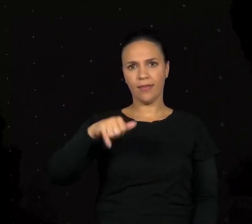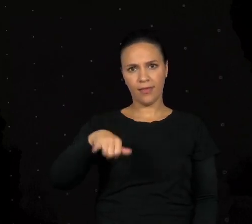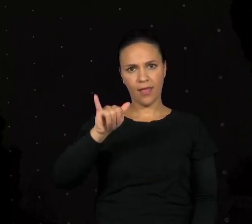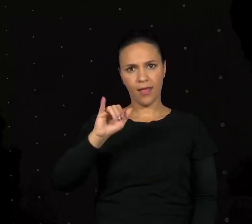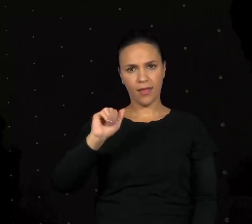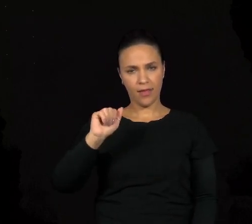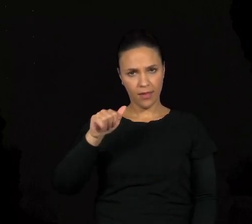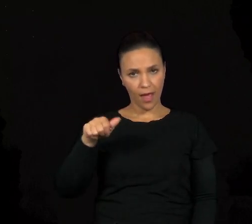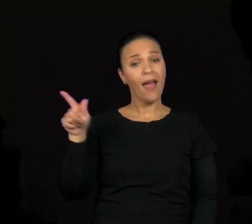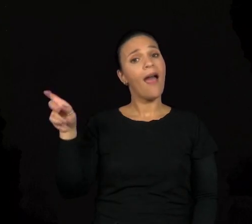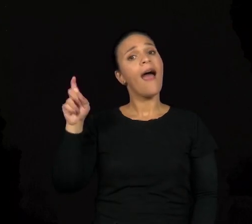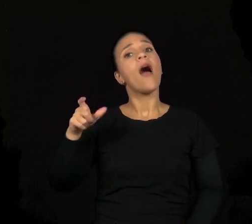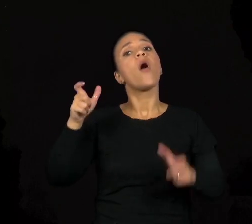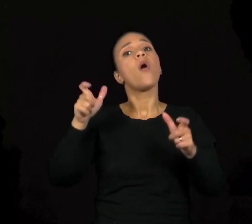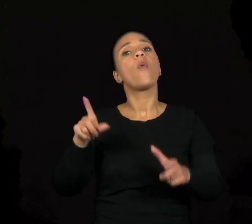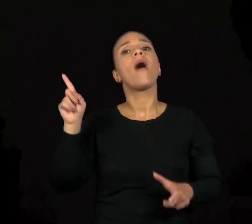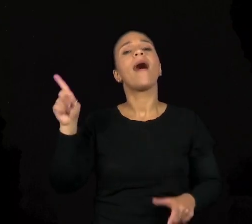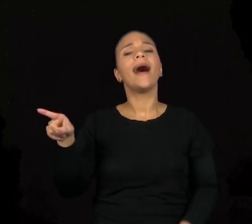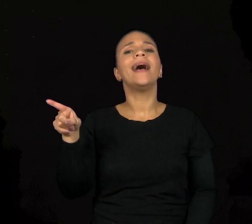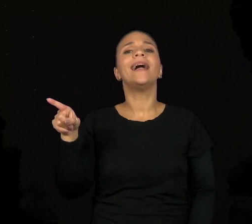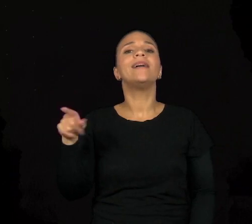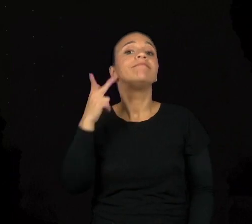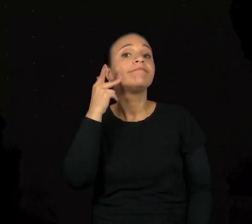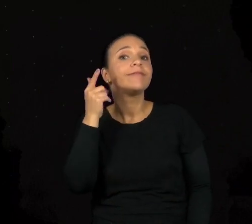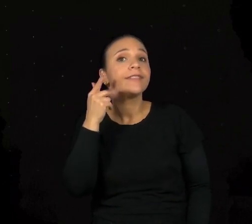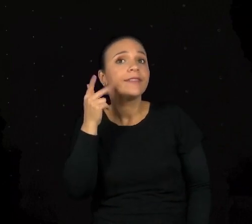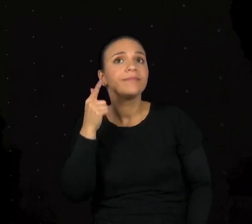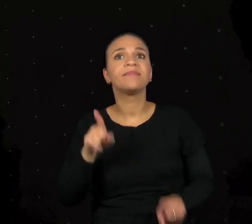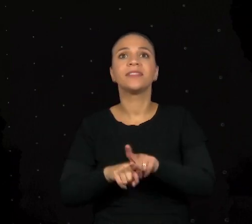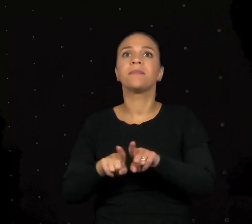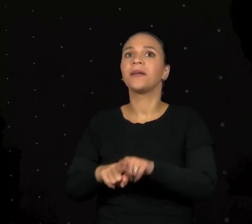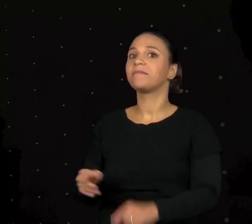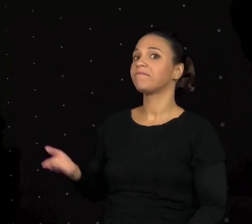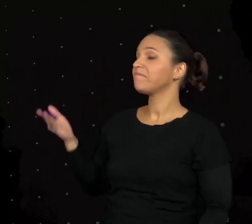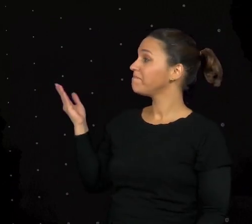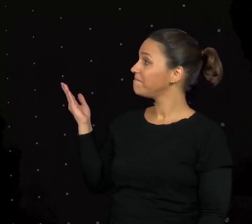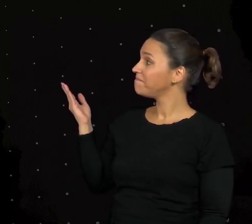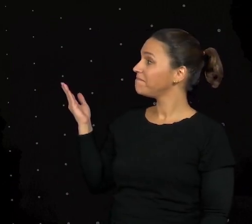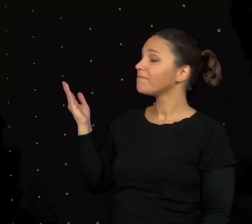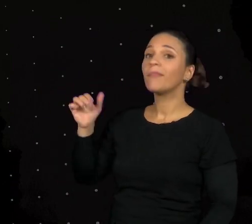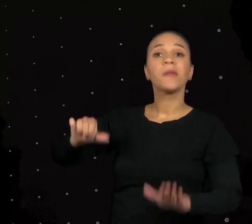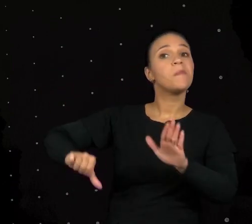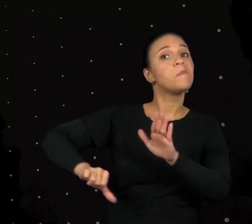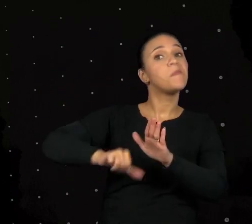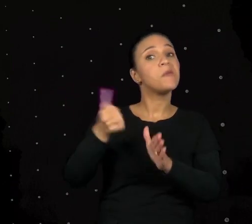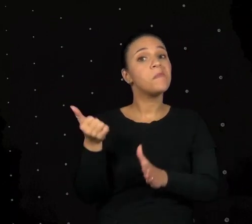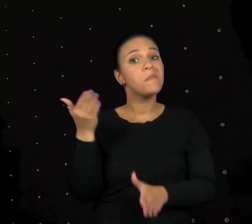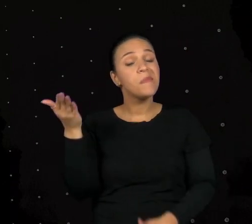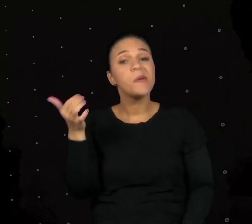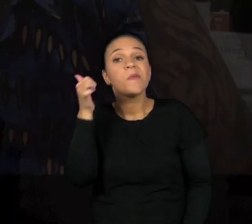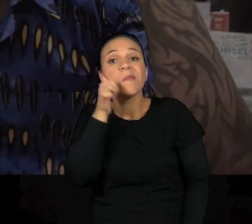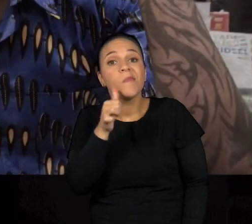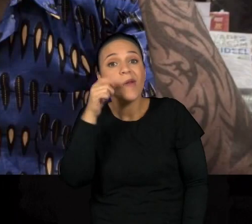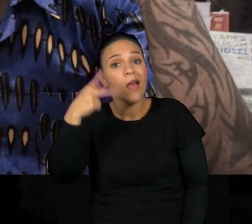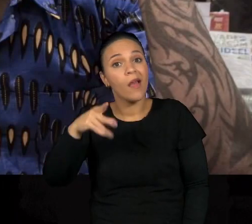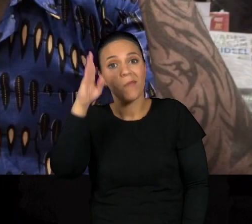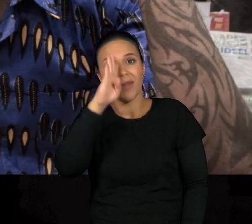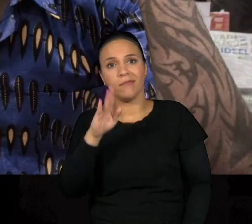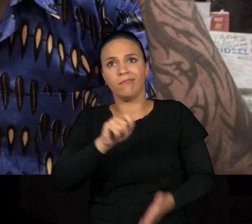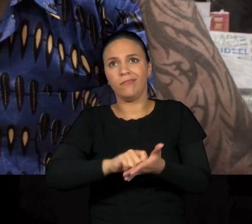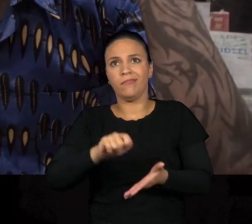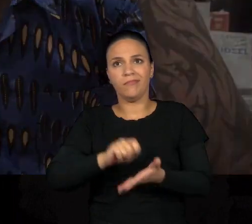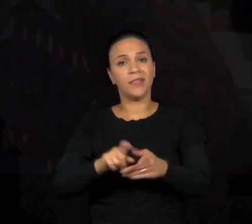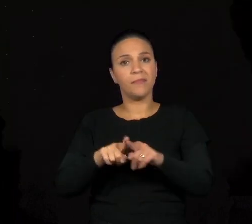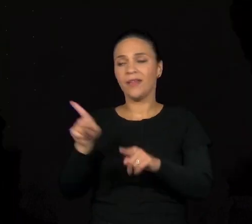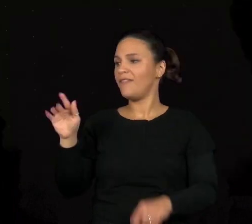livro Eu Conheço os Homens. Luan Zala é a nossa matriarca, é a primeira mulher a escrever afrofuturismo no Brasil. A gente tem o Fábio